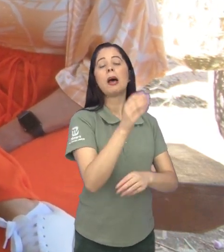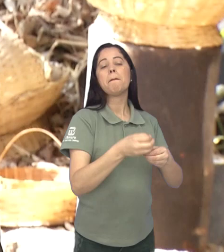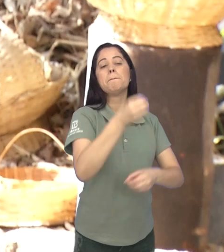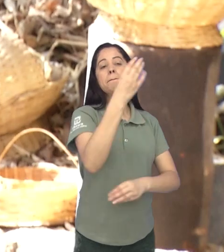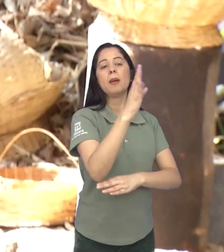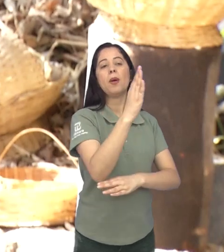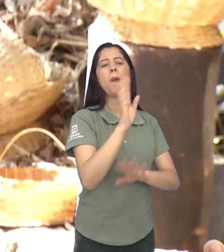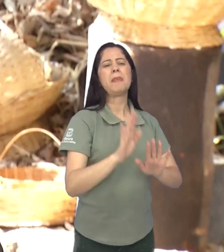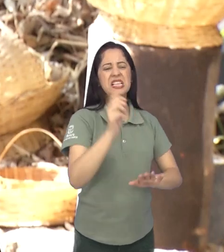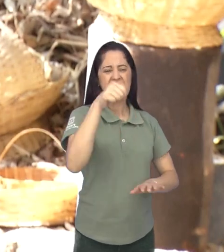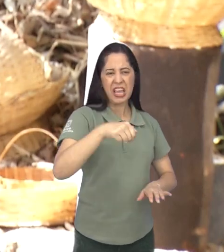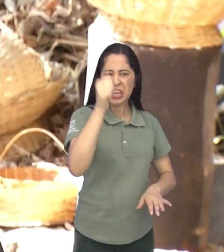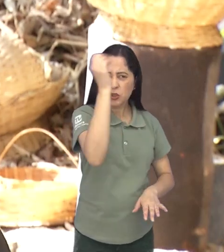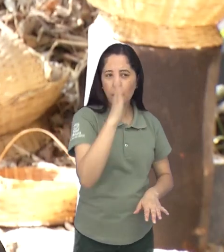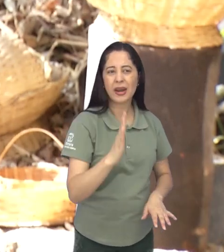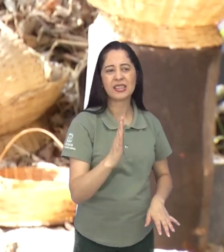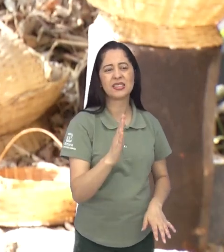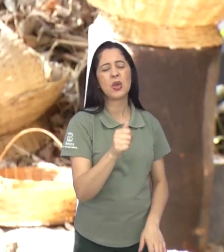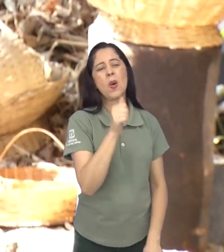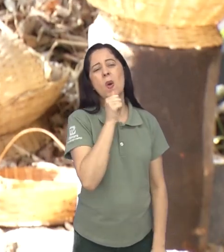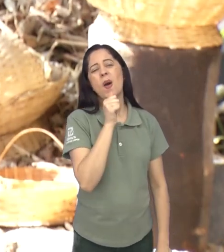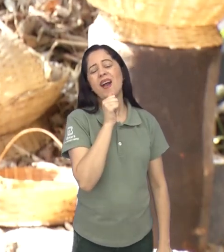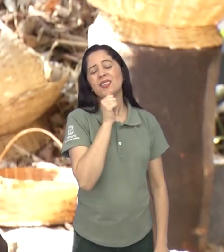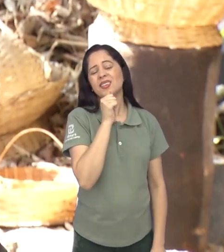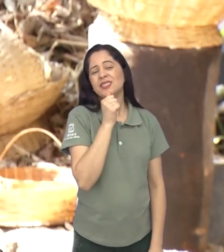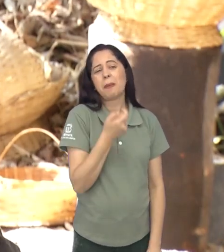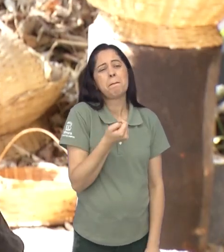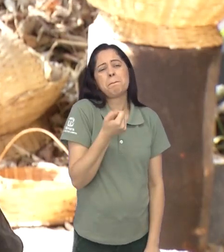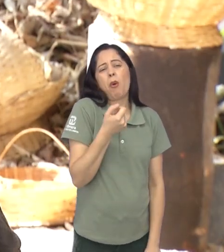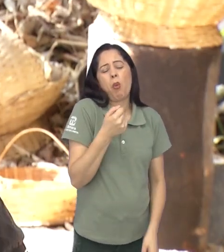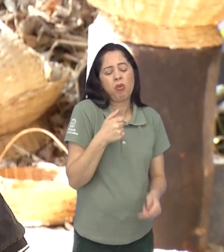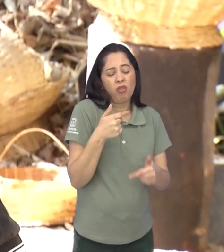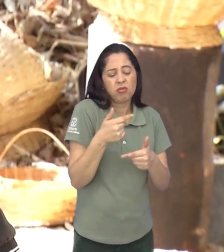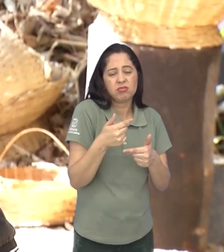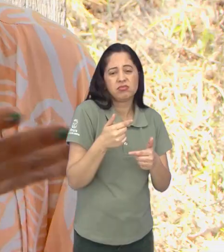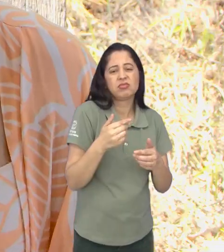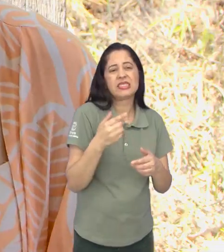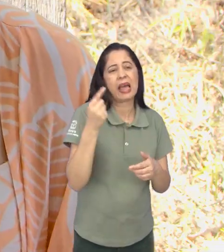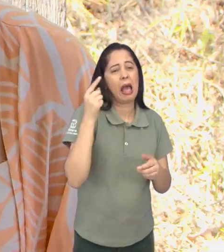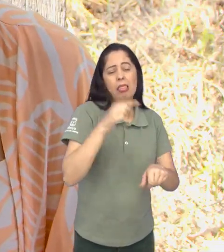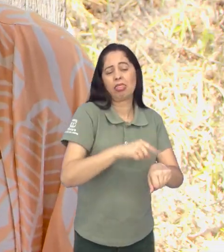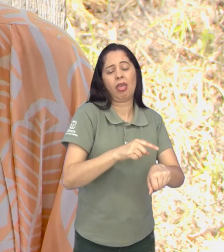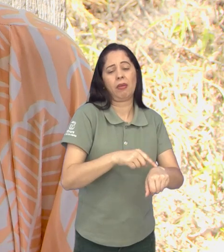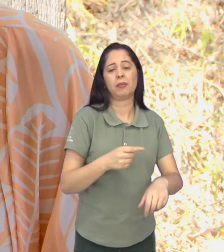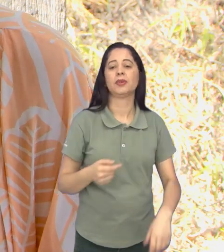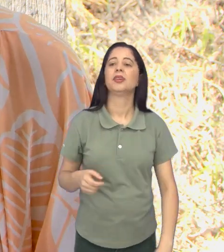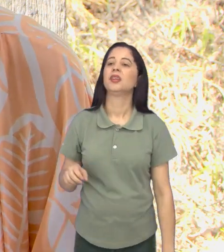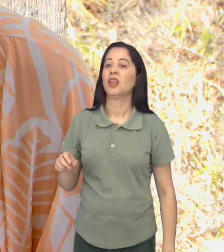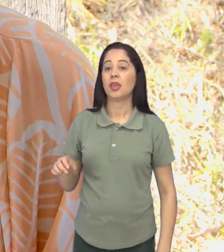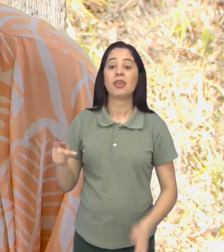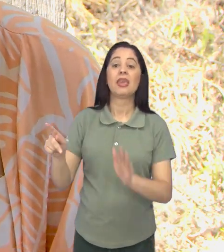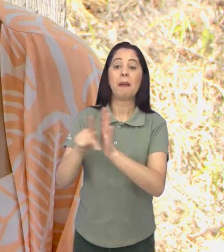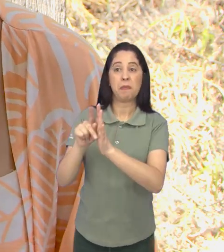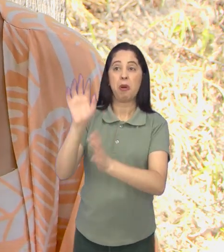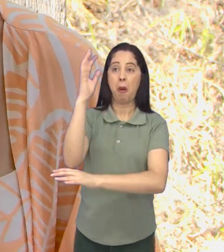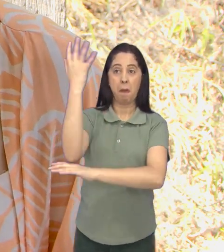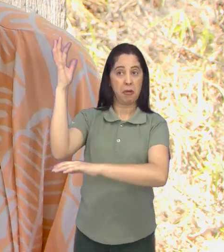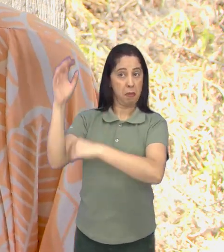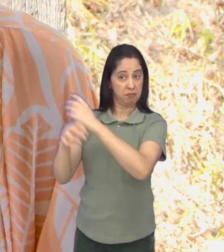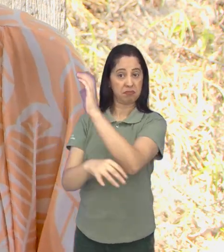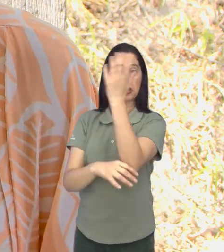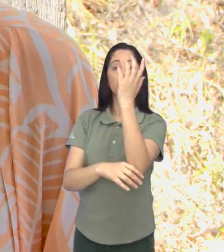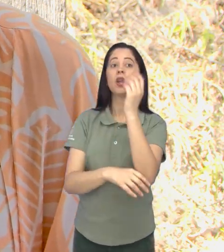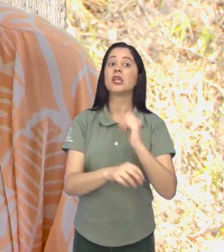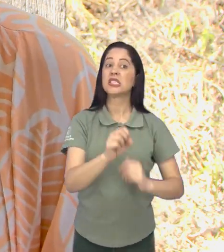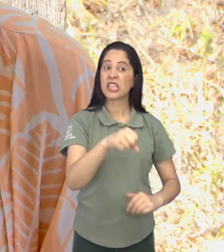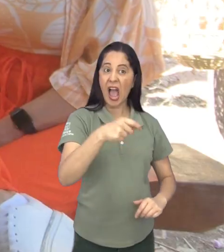Então o Brasil está conhecendo praticamente há pouco tempo, né? E a gente tem aí na natureza, né? E